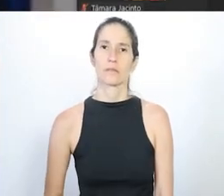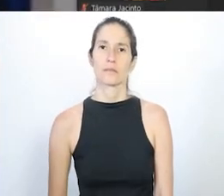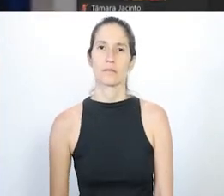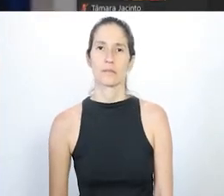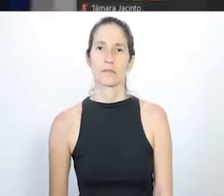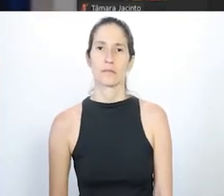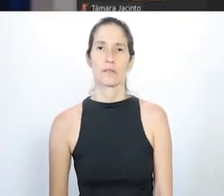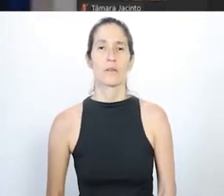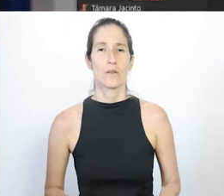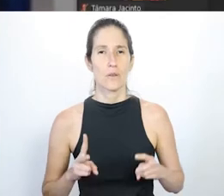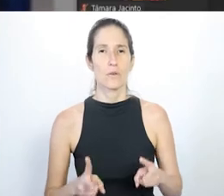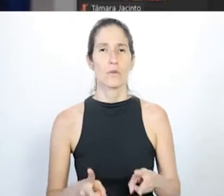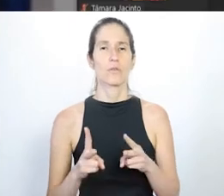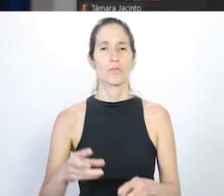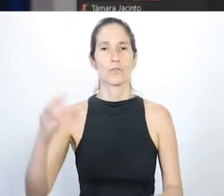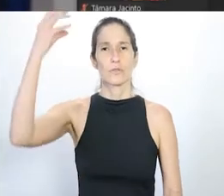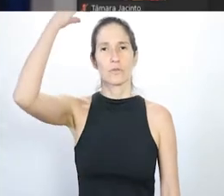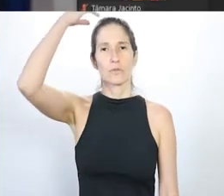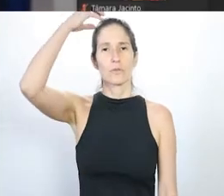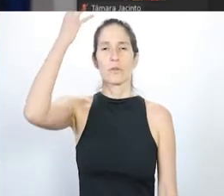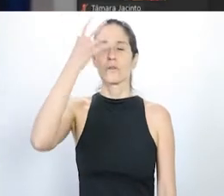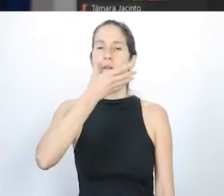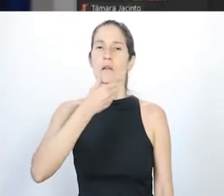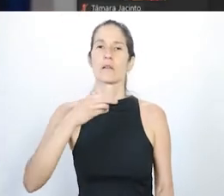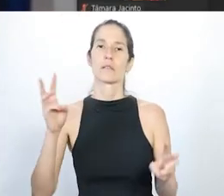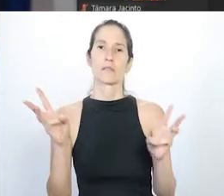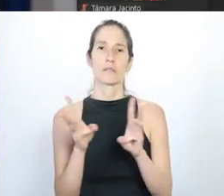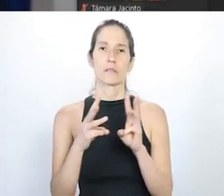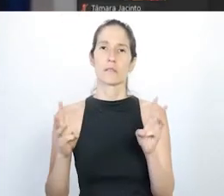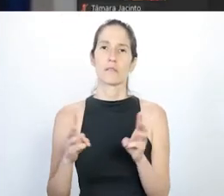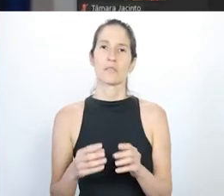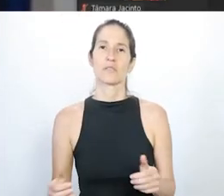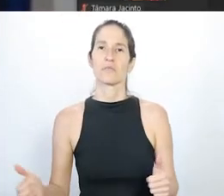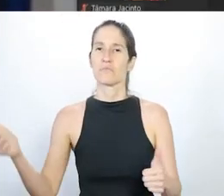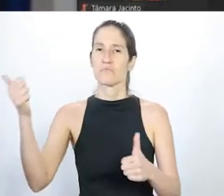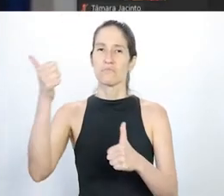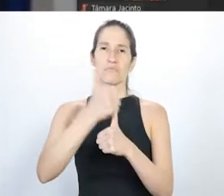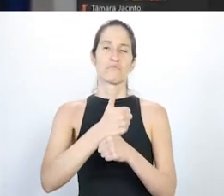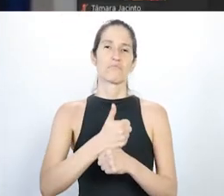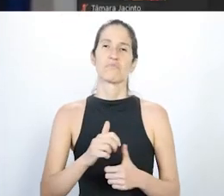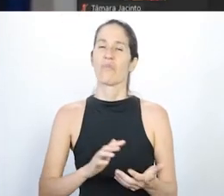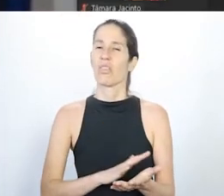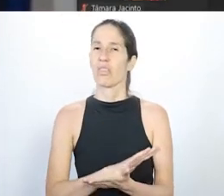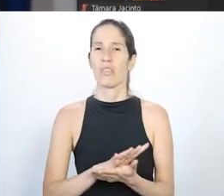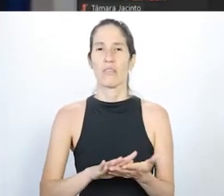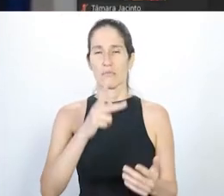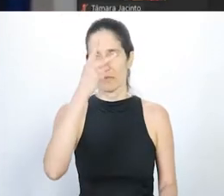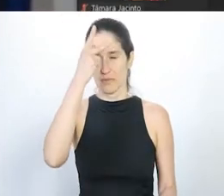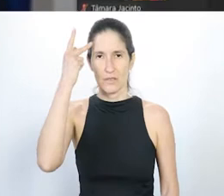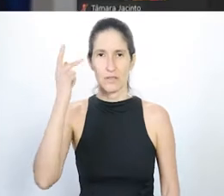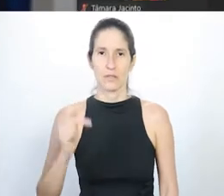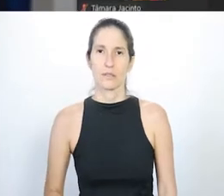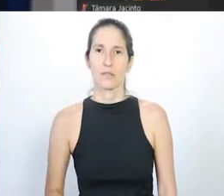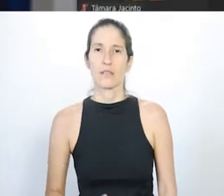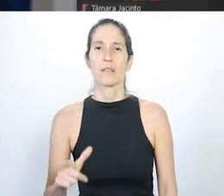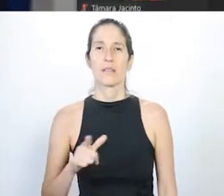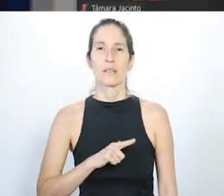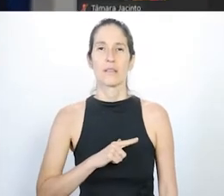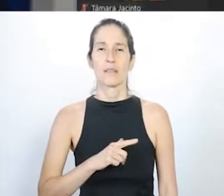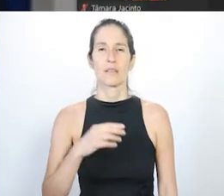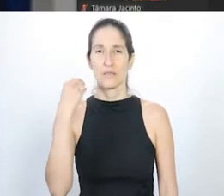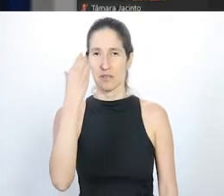vi aparecer alguém para destronar Baracho. Apareceram vários cirandeiros bacanas e tal,